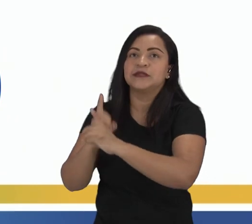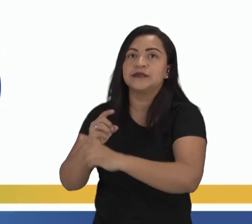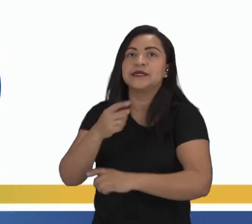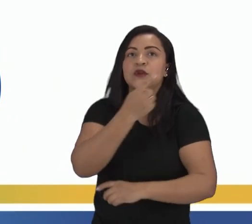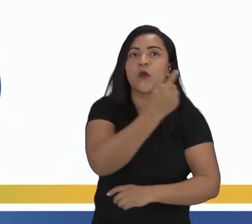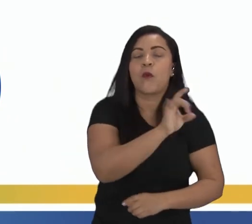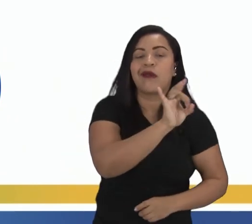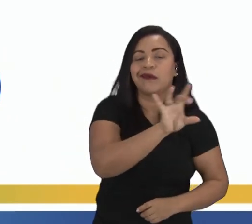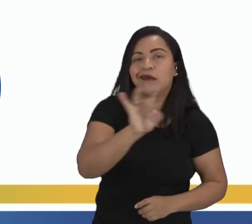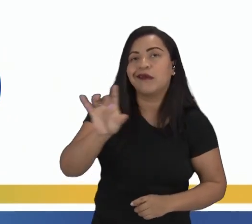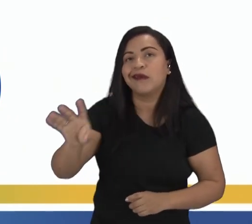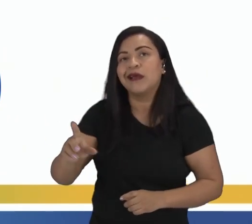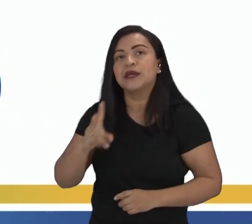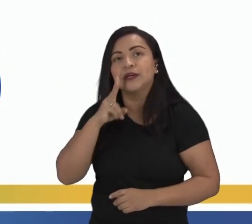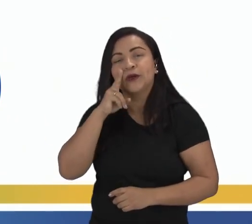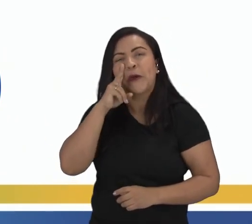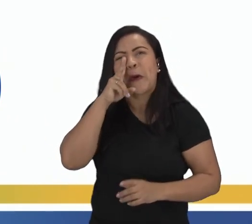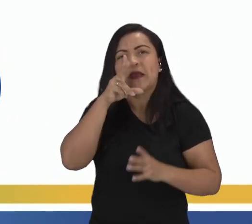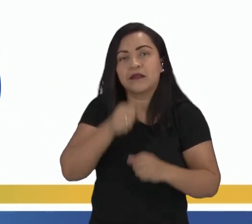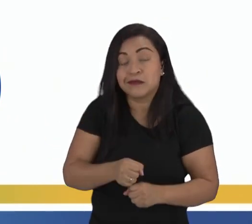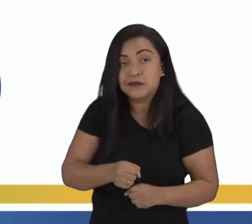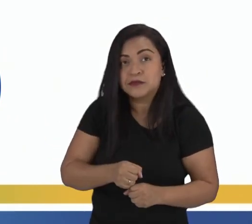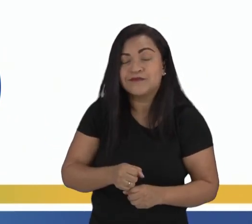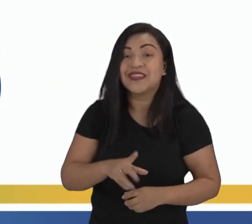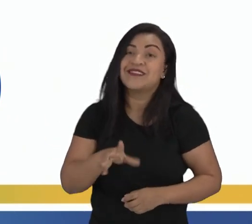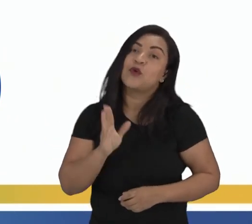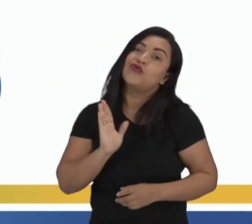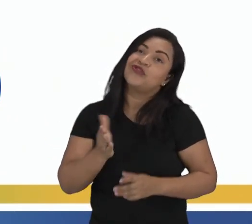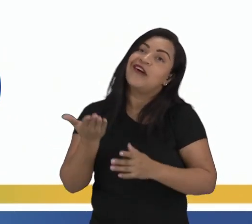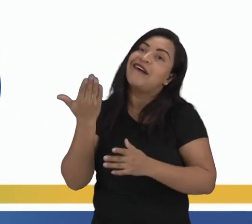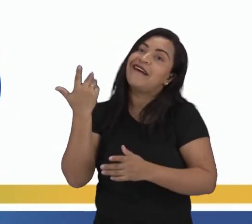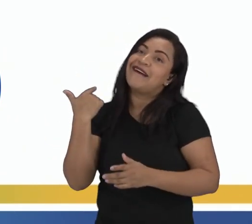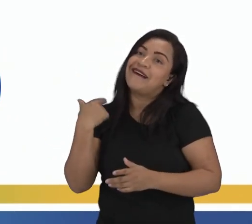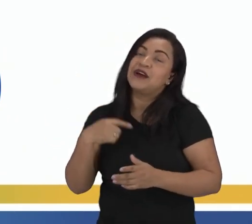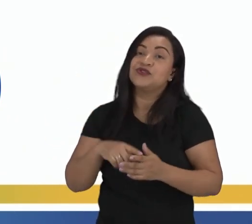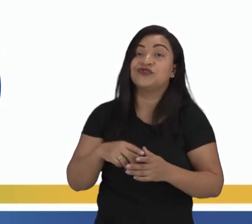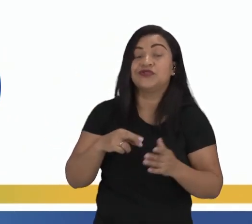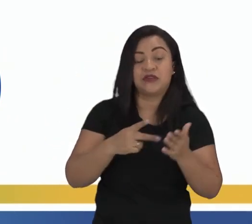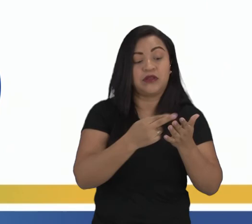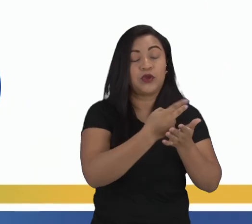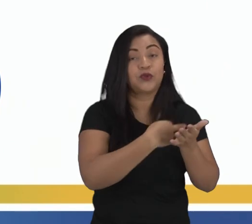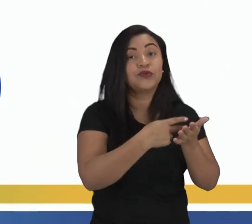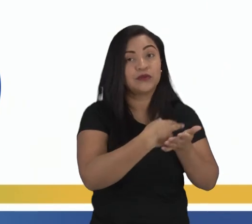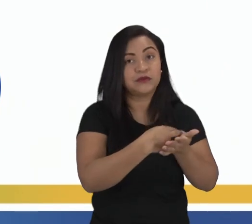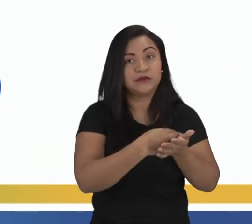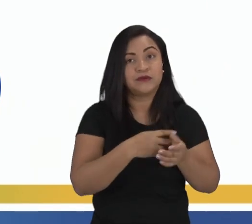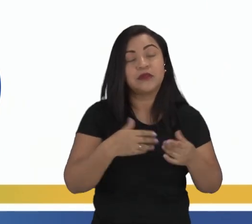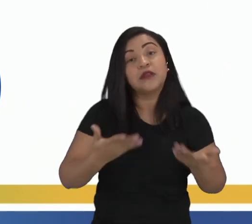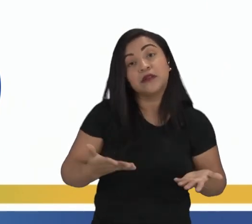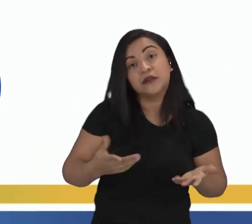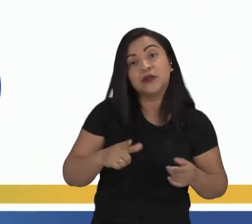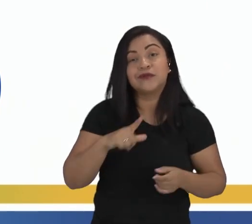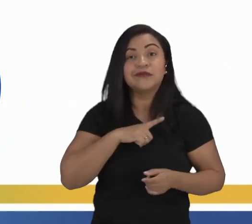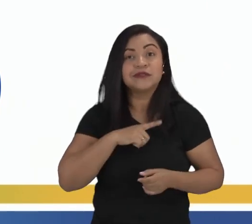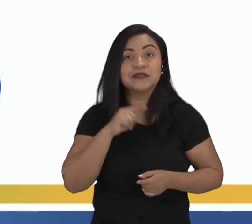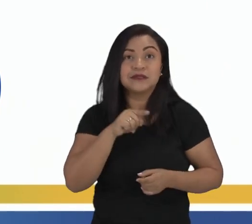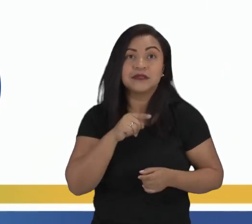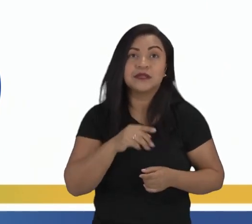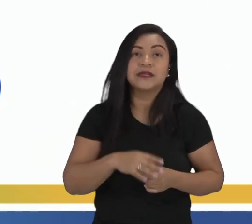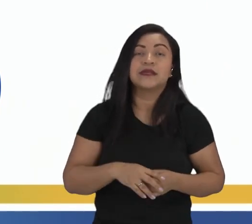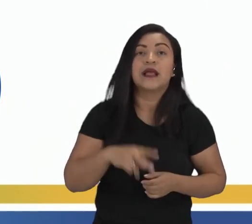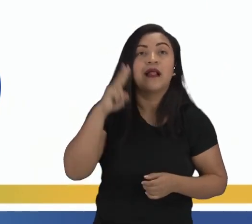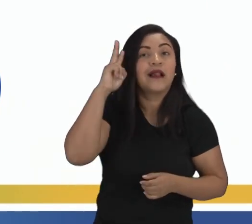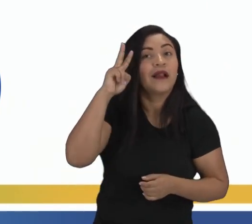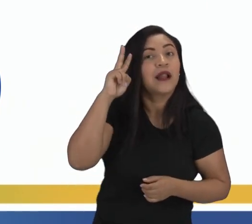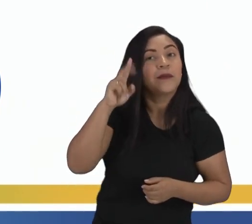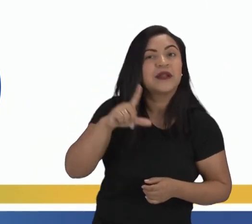respectivas intensidades. Então, a gente já tinha feito a análise do desenho, né, do esquema. Então, nós temos aí, lembrando que a